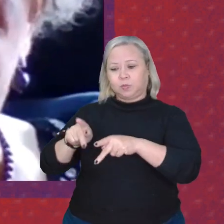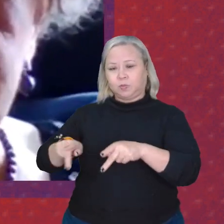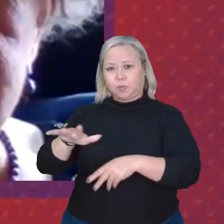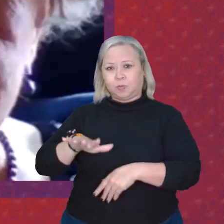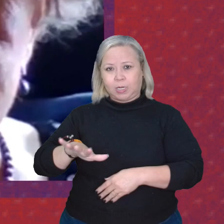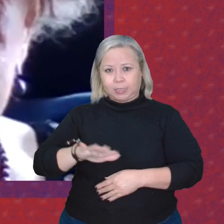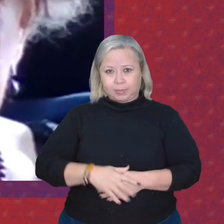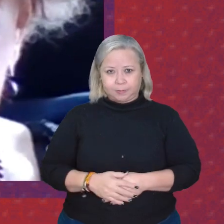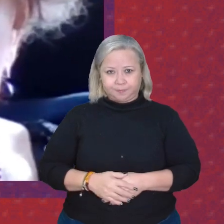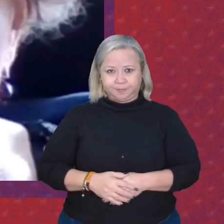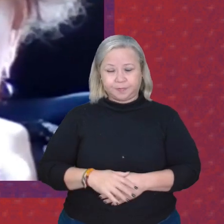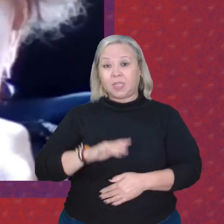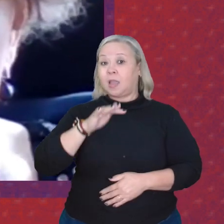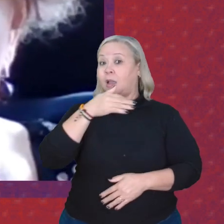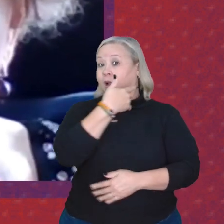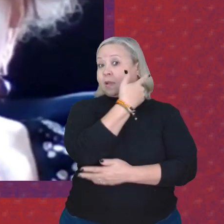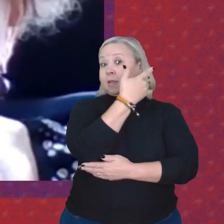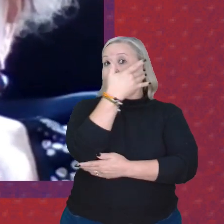das florestas,